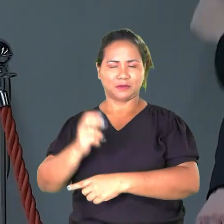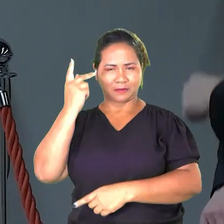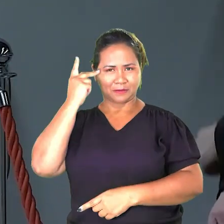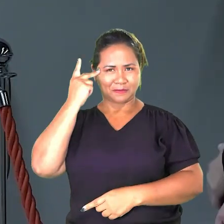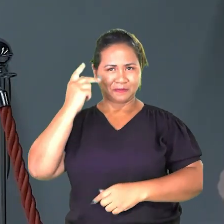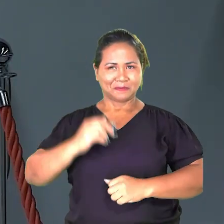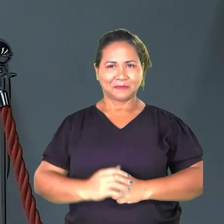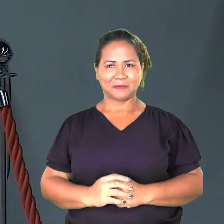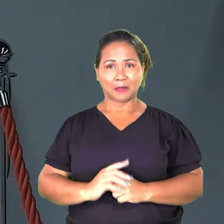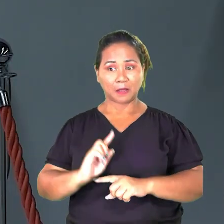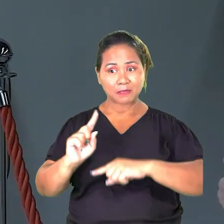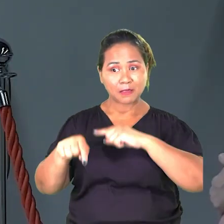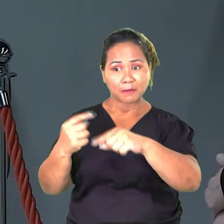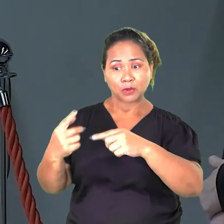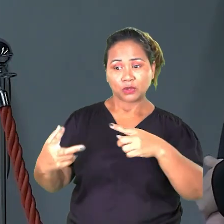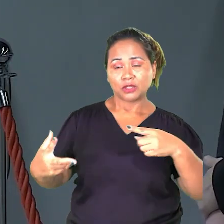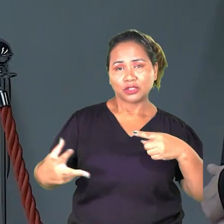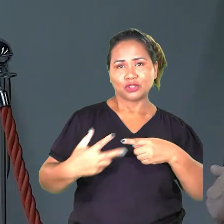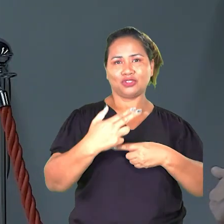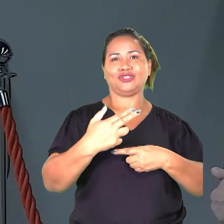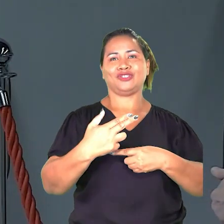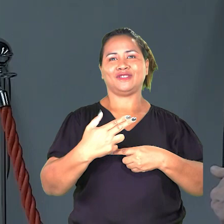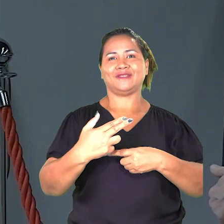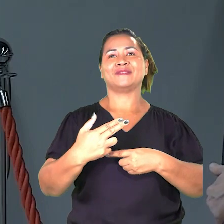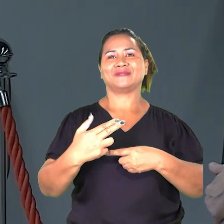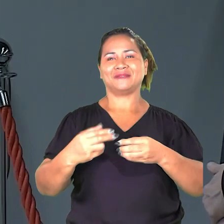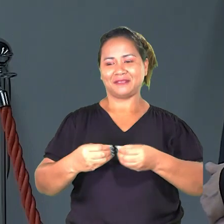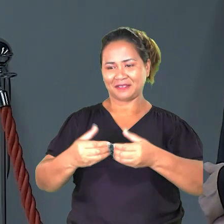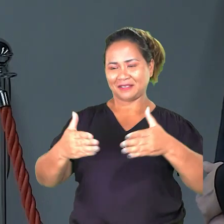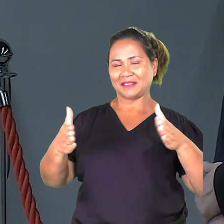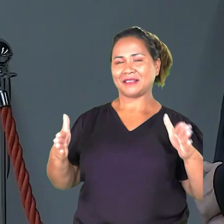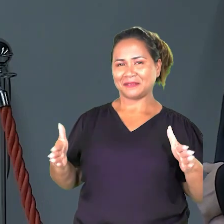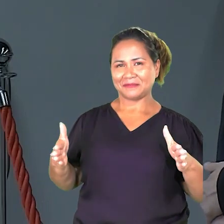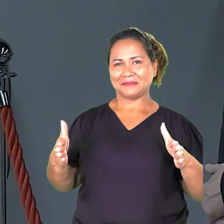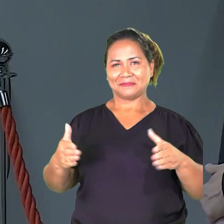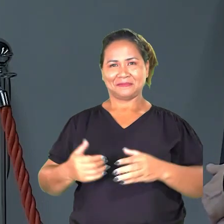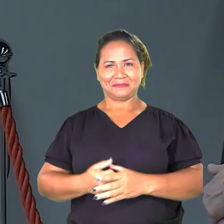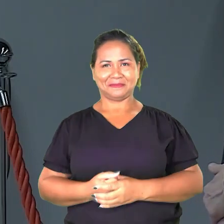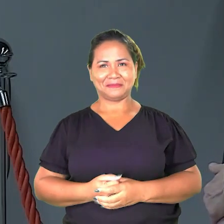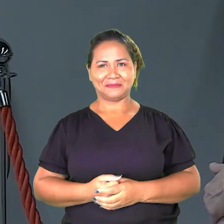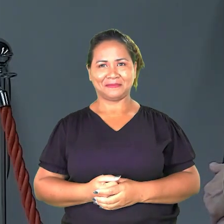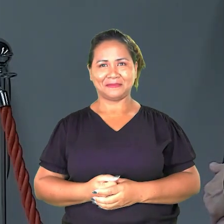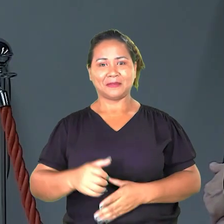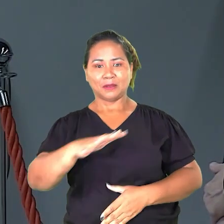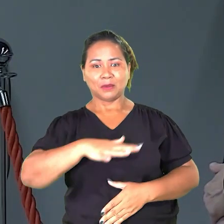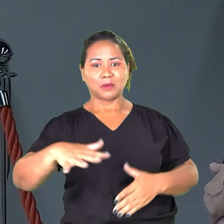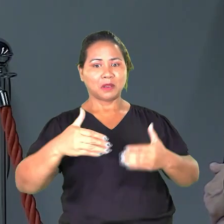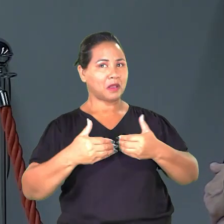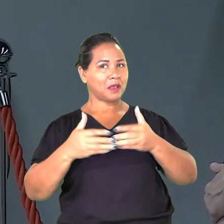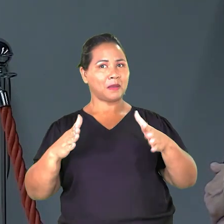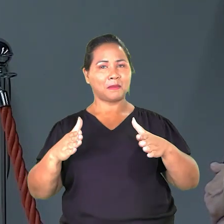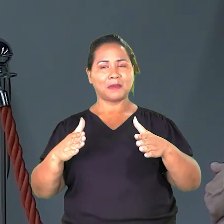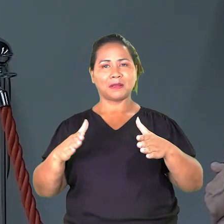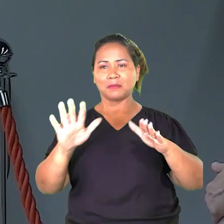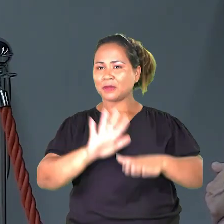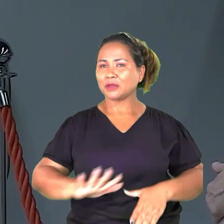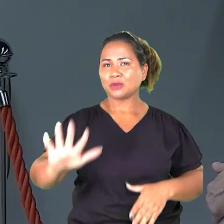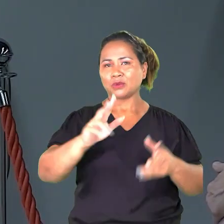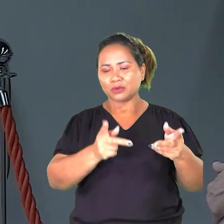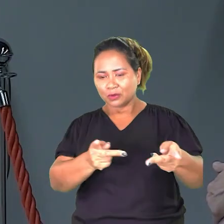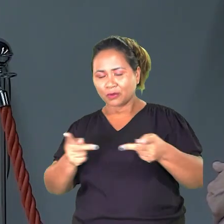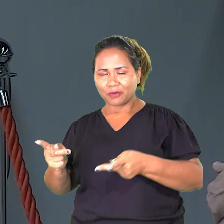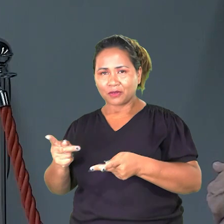Estado. Após o desenlace da fita inaugural e desfazimento do dispositivo de honra, o espaço estará aberto